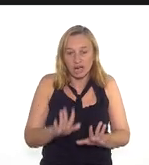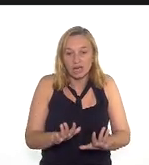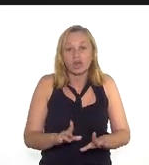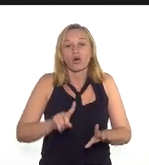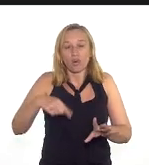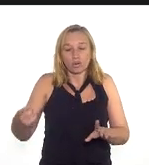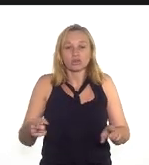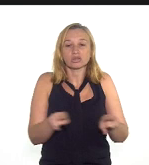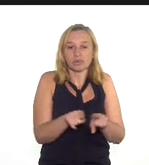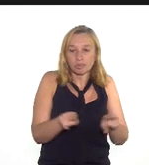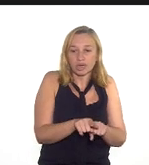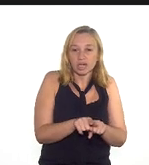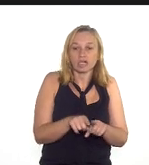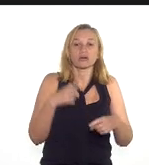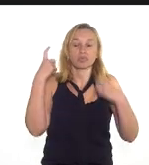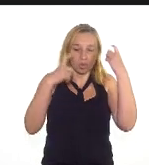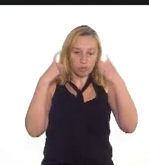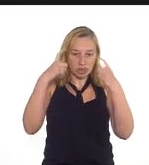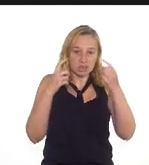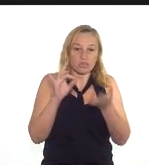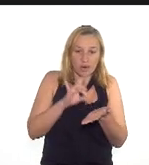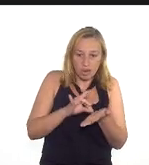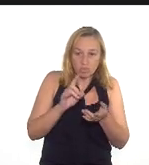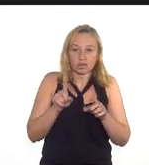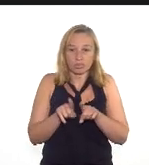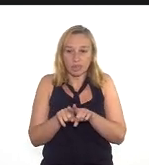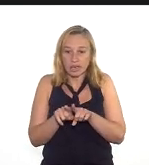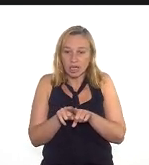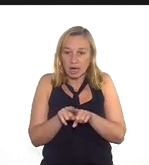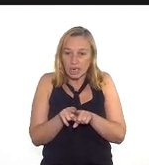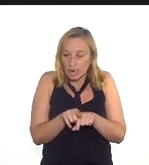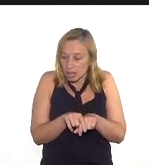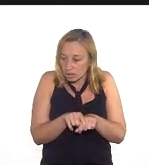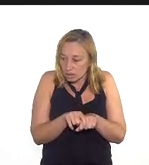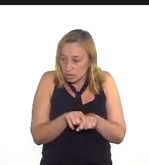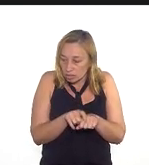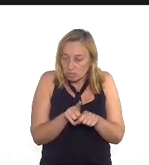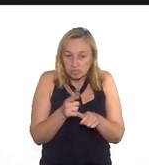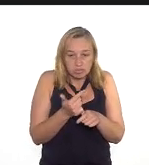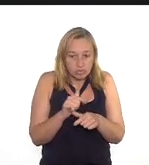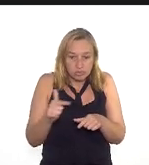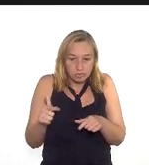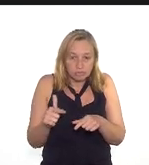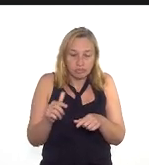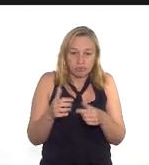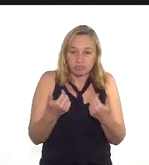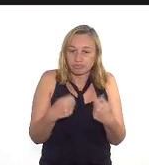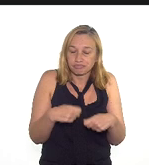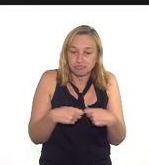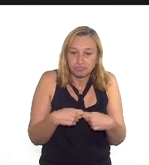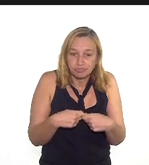falada, deputado, que é uma preocupação muito real, é, nós não temos necessidade de, vamos dizer assim,